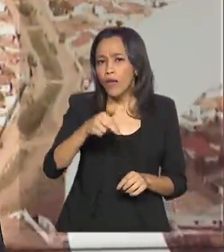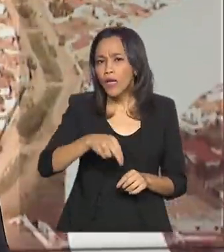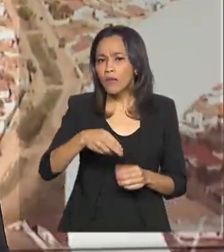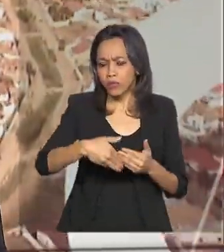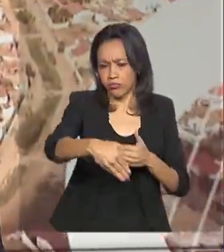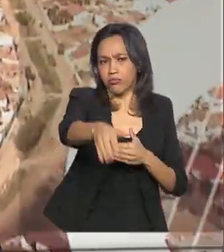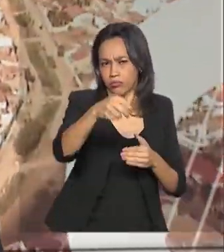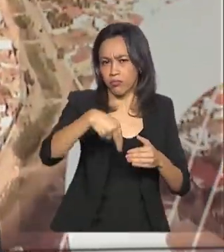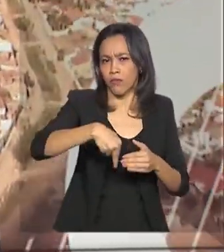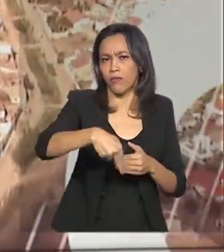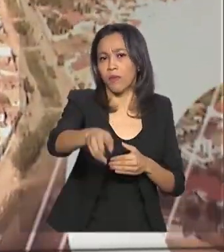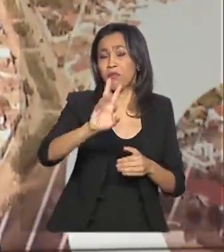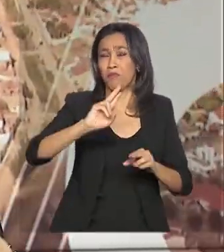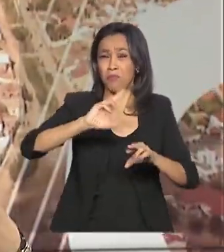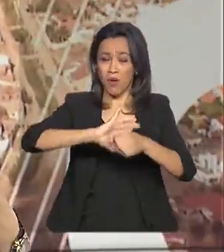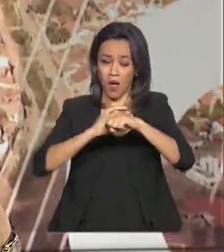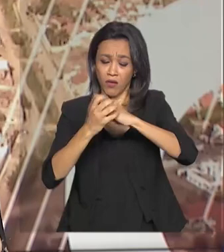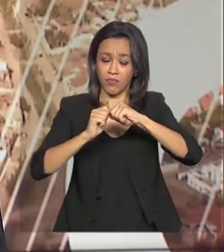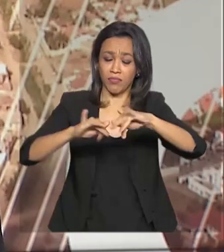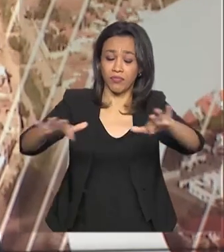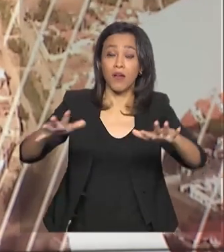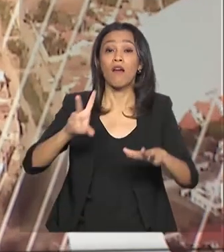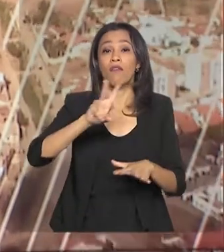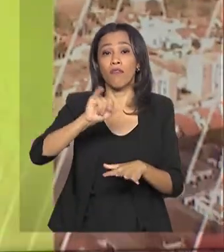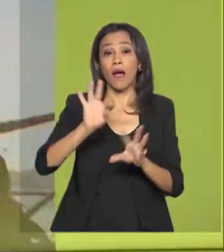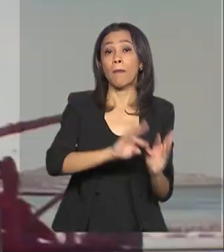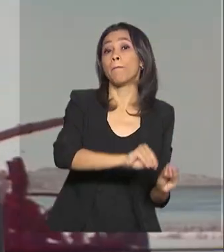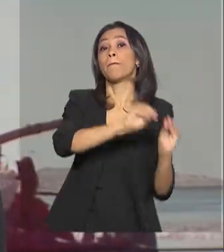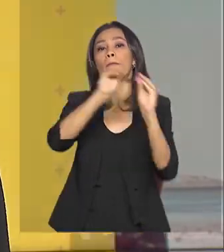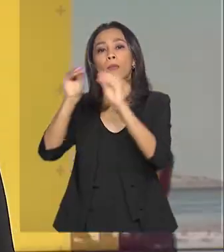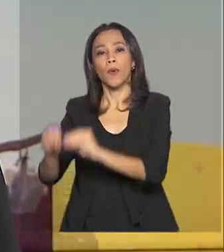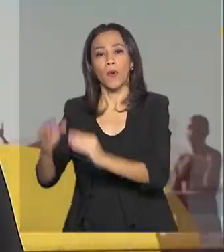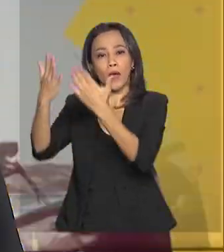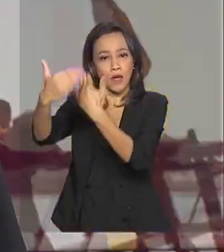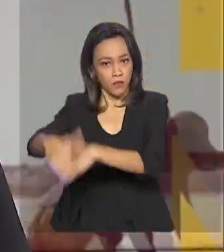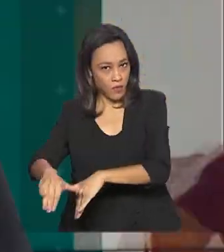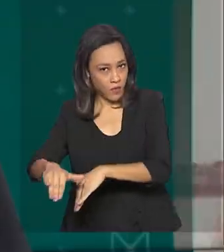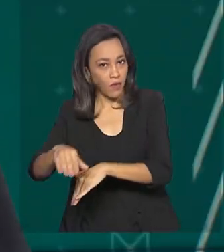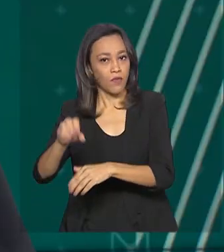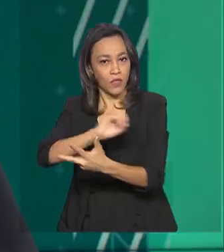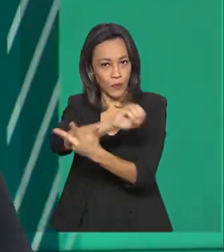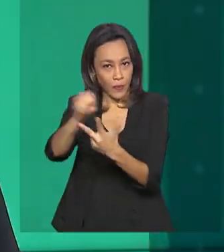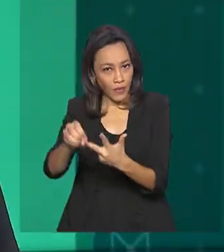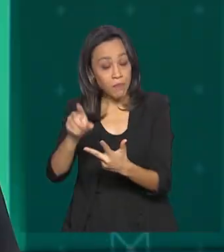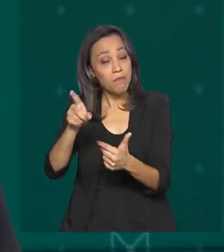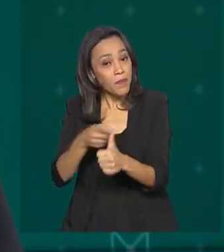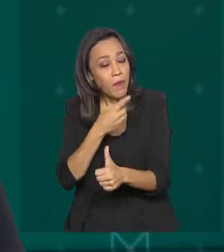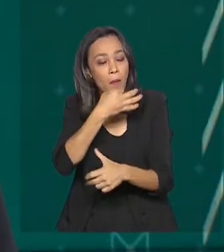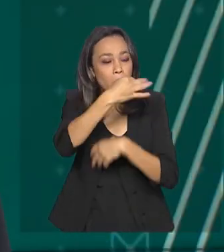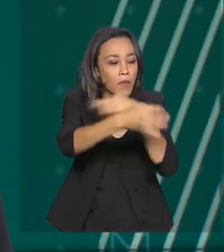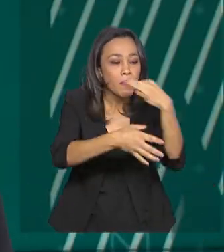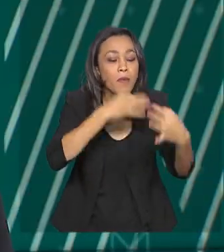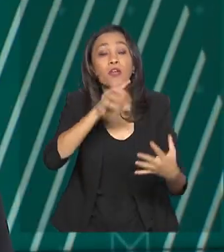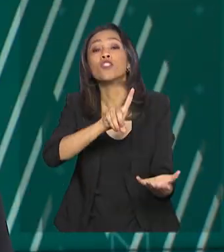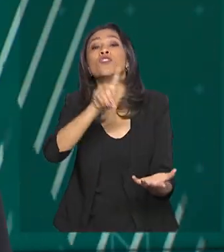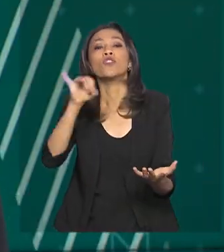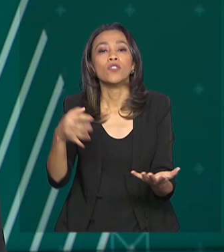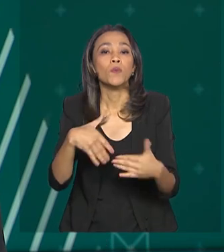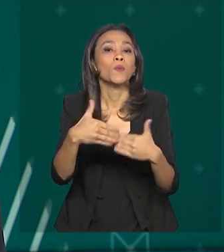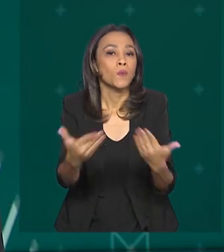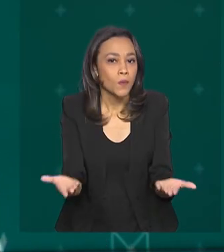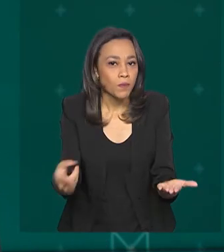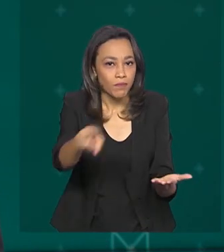pandemia, o Ministério da Educação vai prorrogar a aplicação das provas e os participantes vão ser consultados sobre as novas datas.